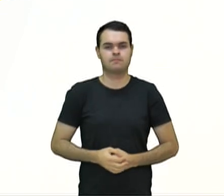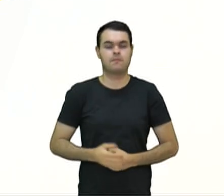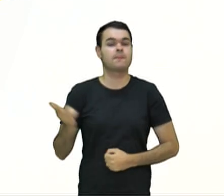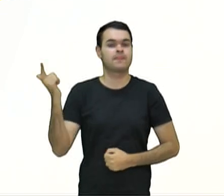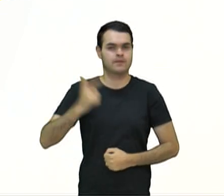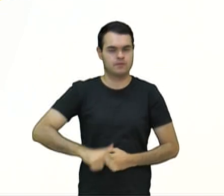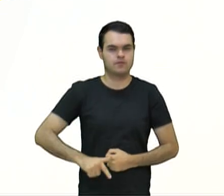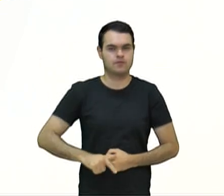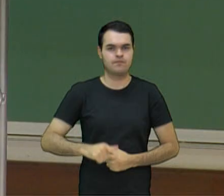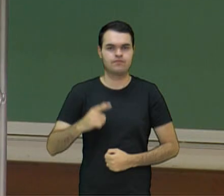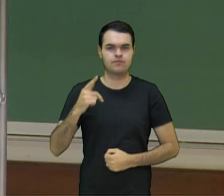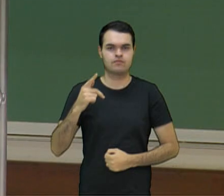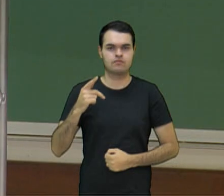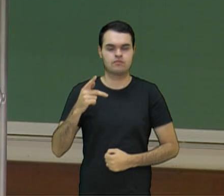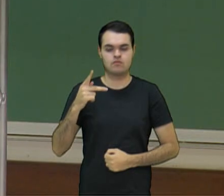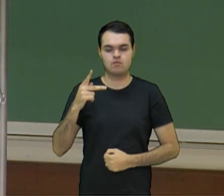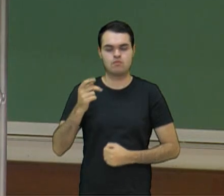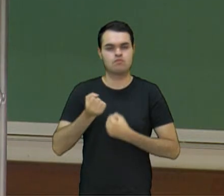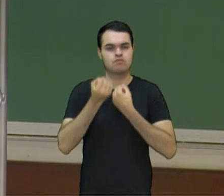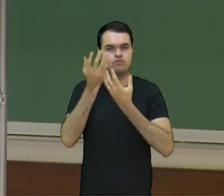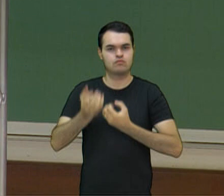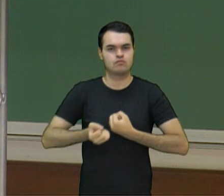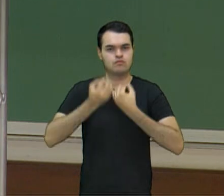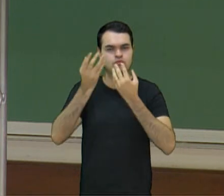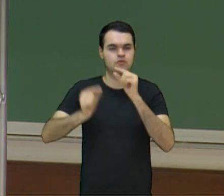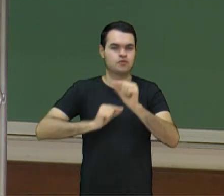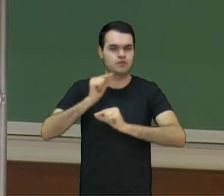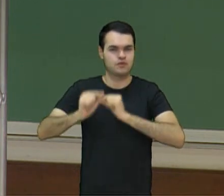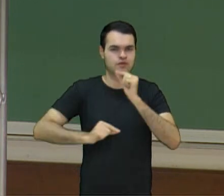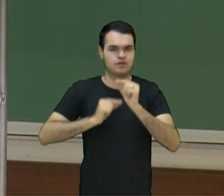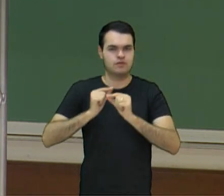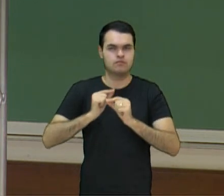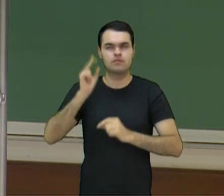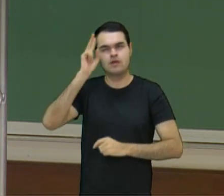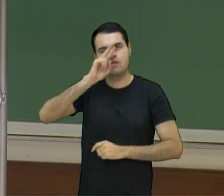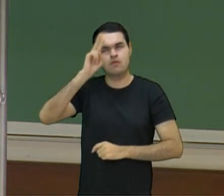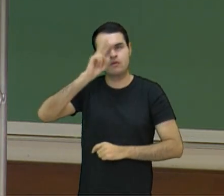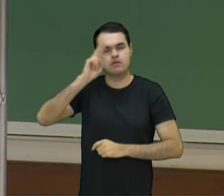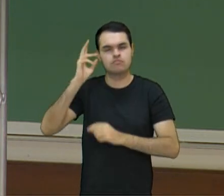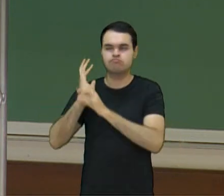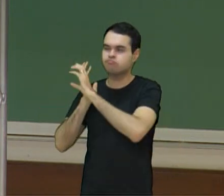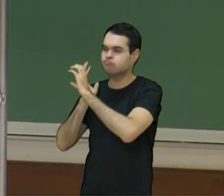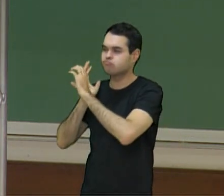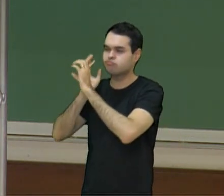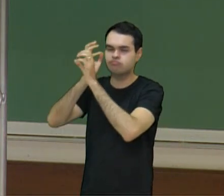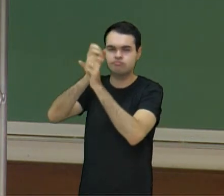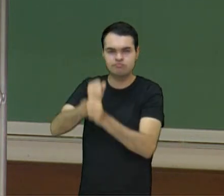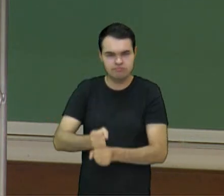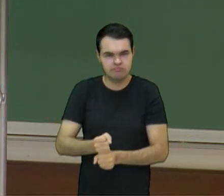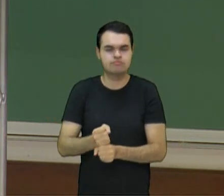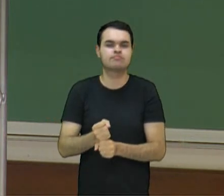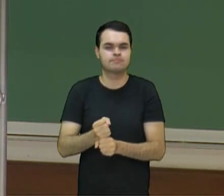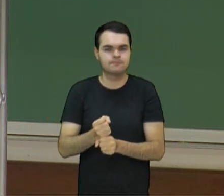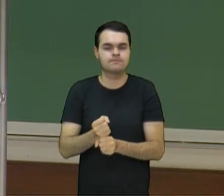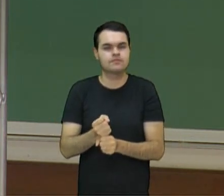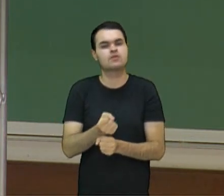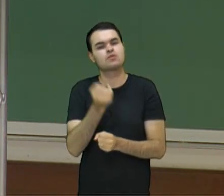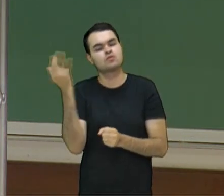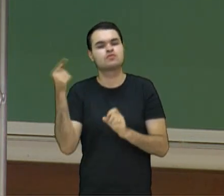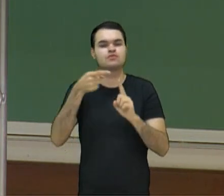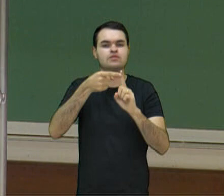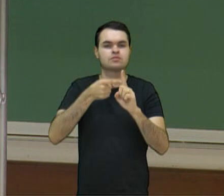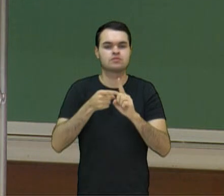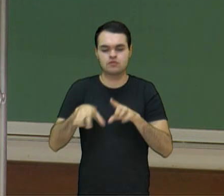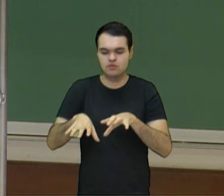Novamente, o poeta sempre nos lembra que recordar é viver, então vamos relembrar algumas formas de ocupação